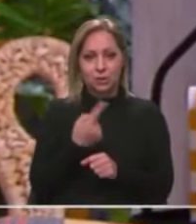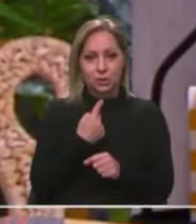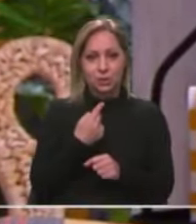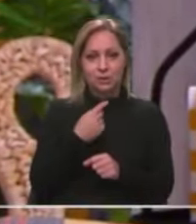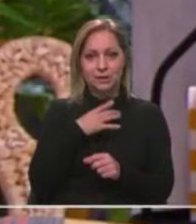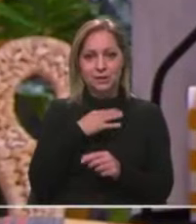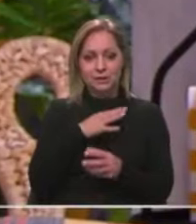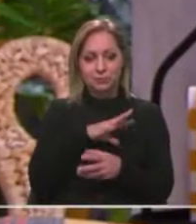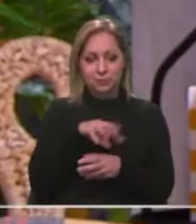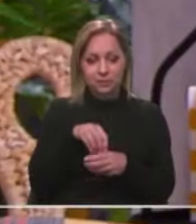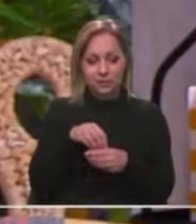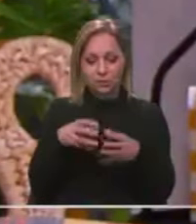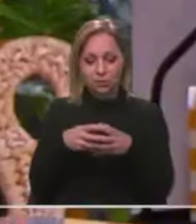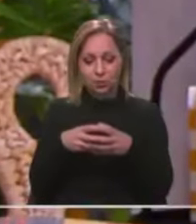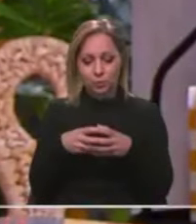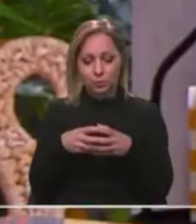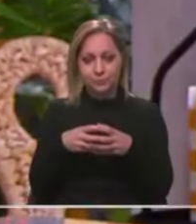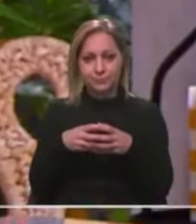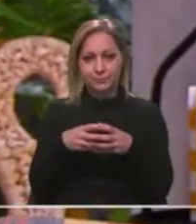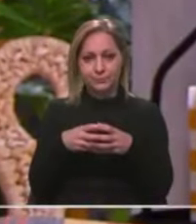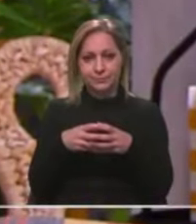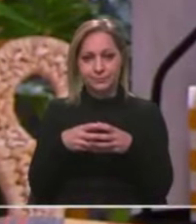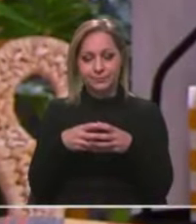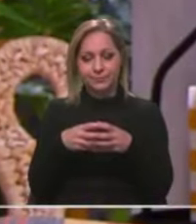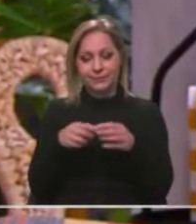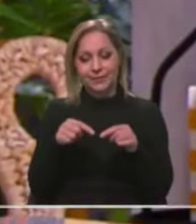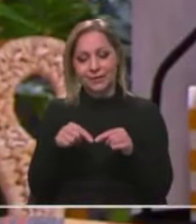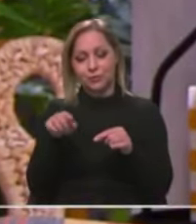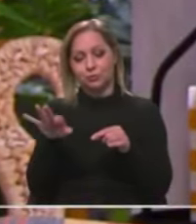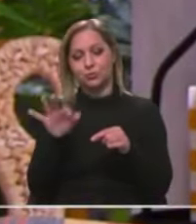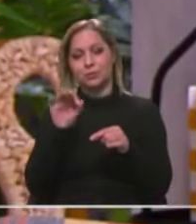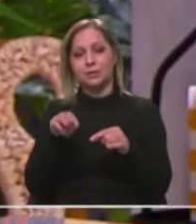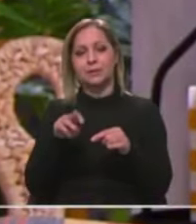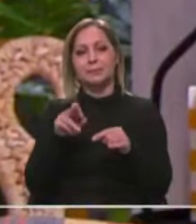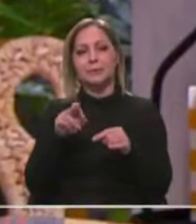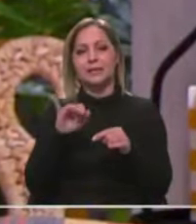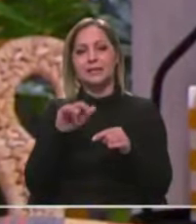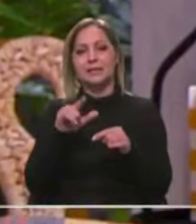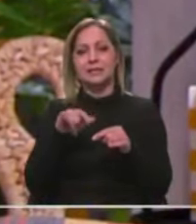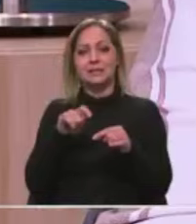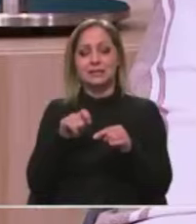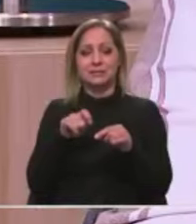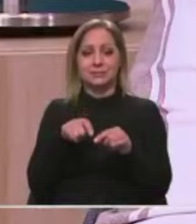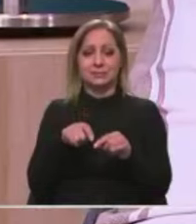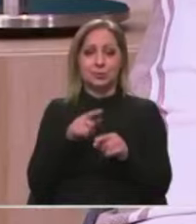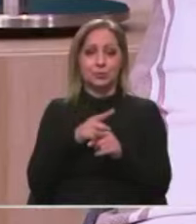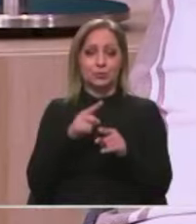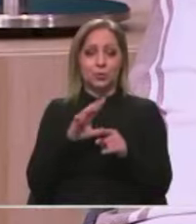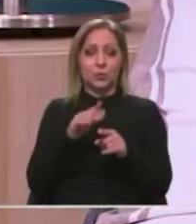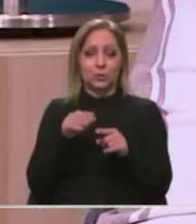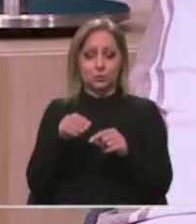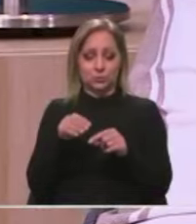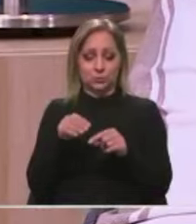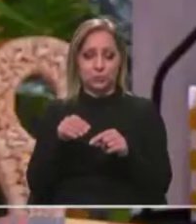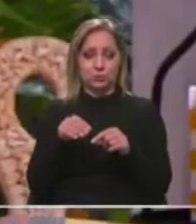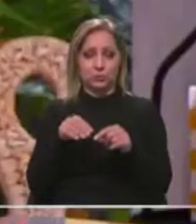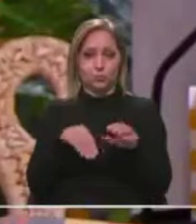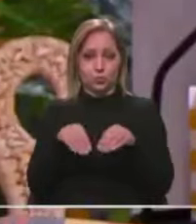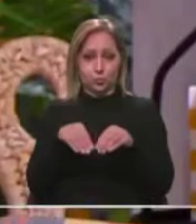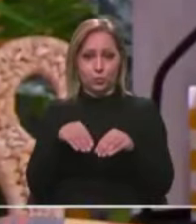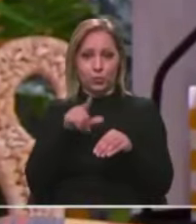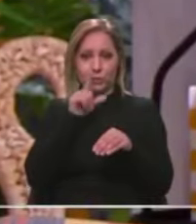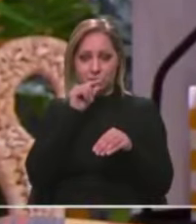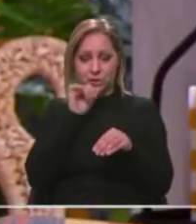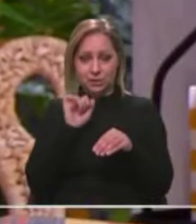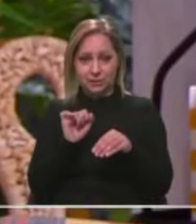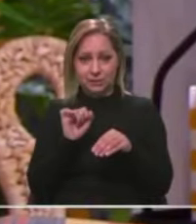o voto dentro do nosso grupo. Não foi. E porquê que votou na Marilyn para capatazes? Porque nós, quando fizemos a prova das